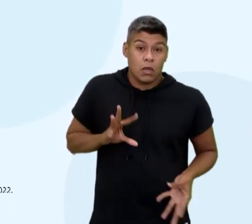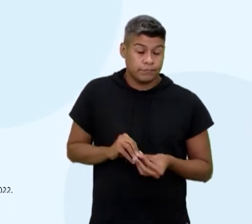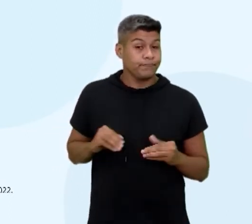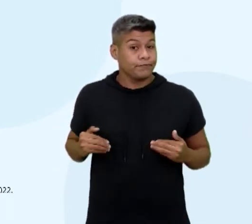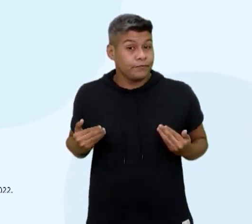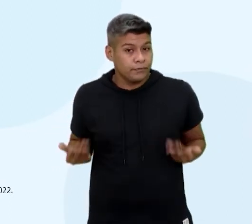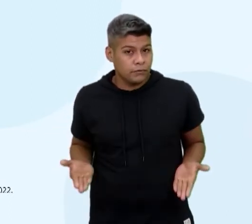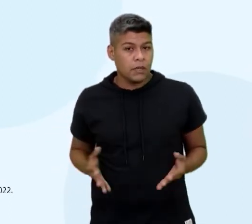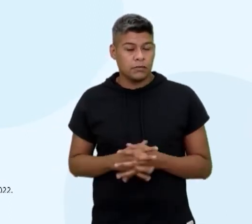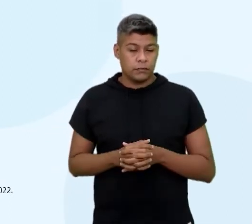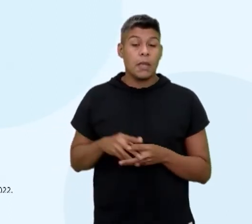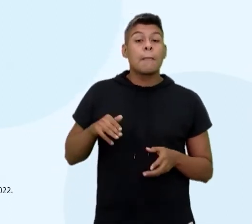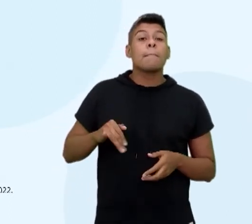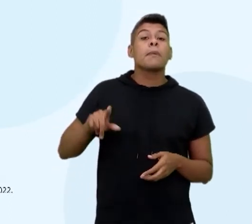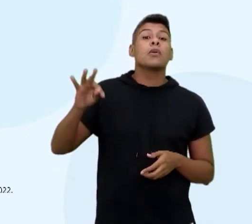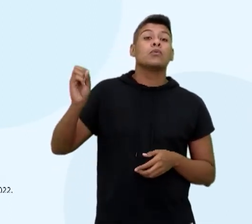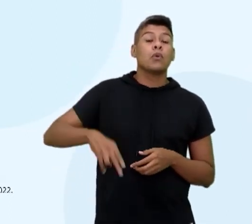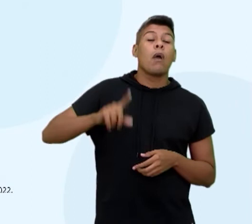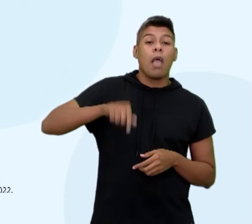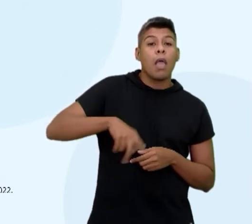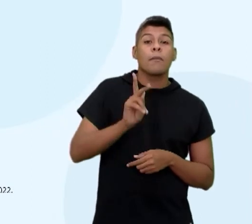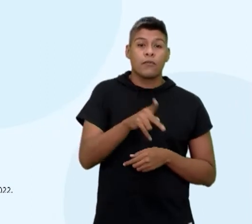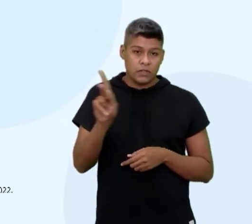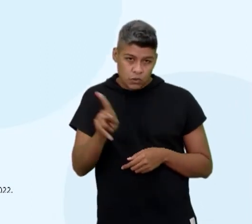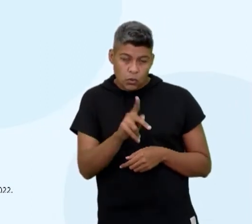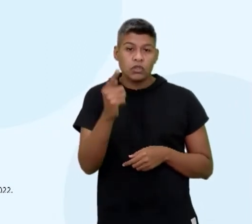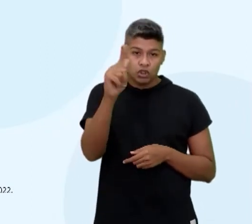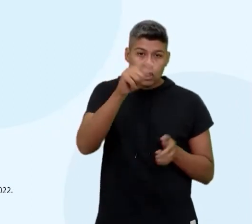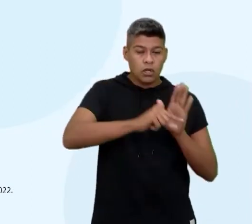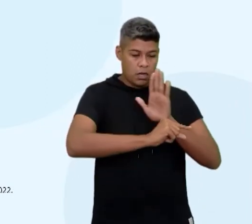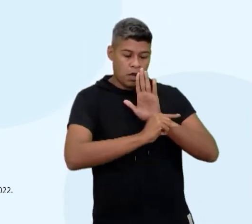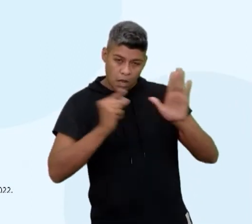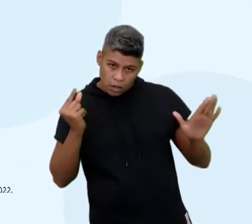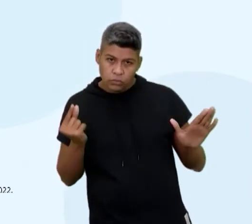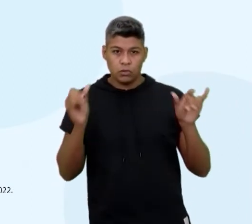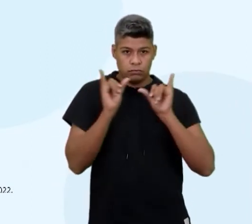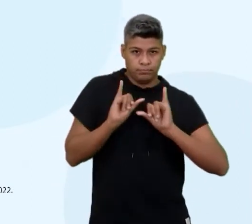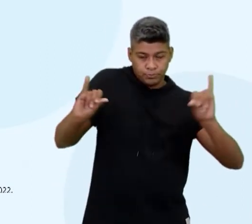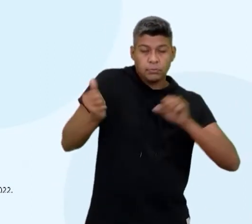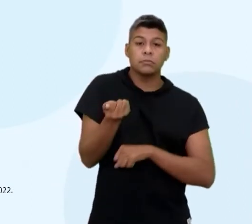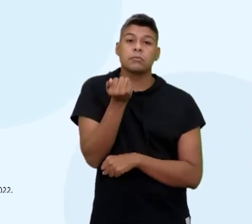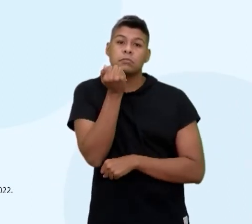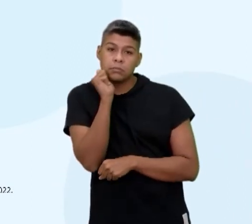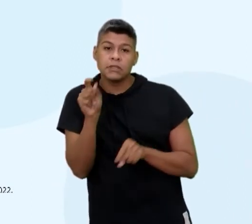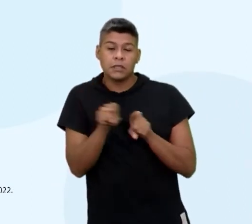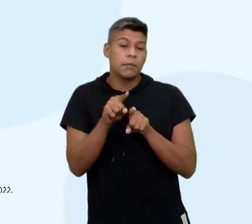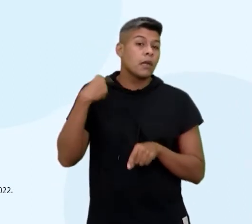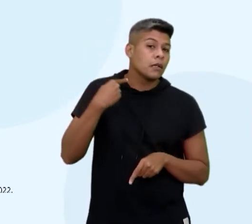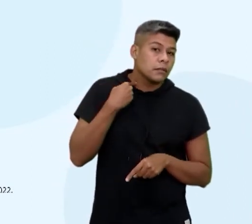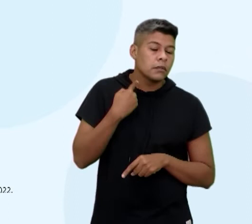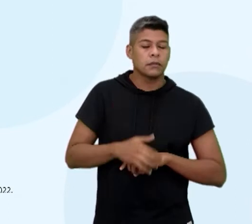Então, Milton Santos, ele foi um professor, geógrafo, escritor, colunista, cientista e